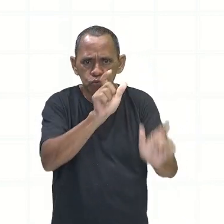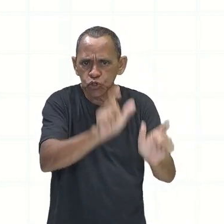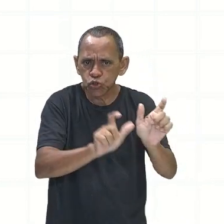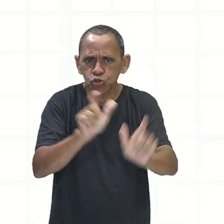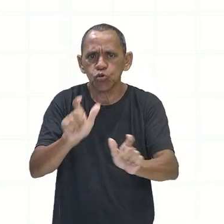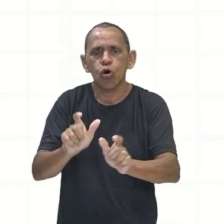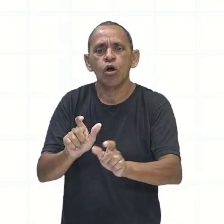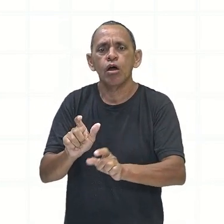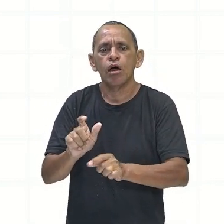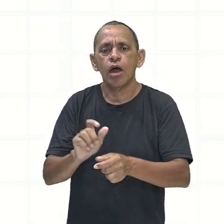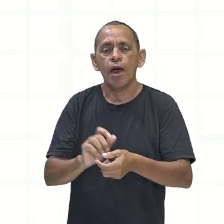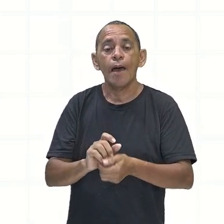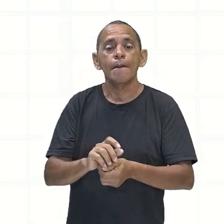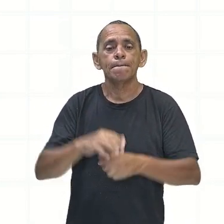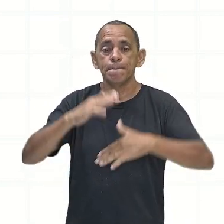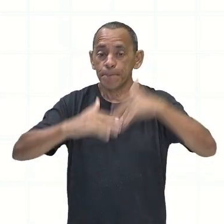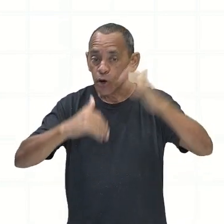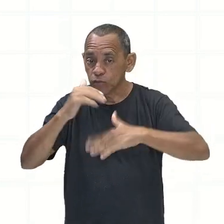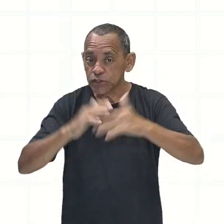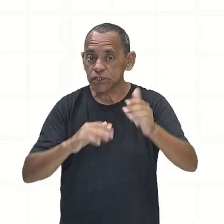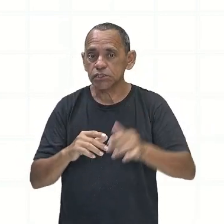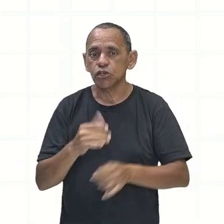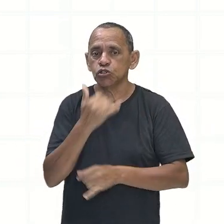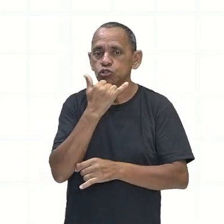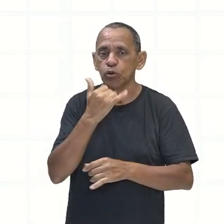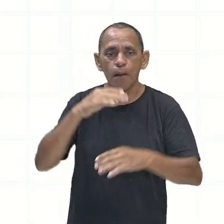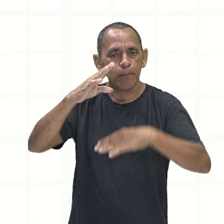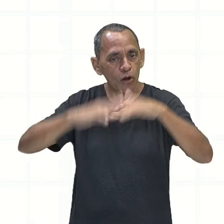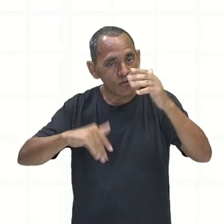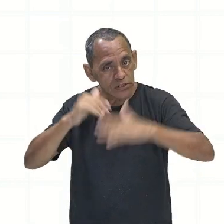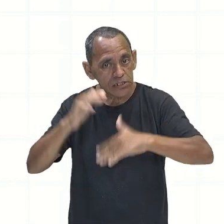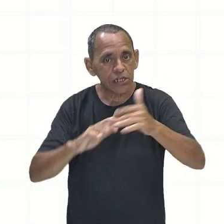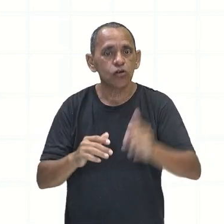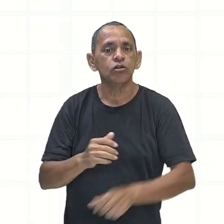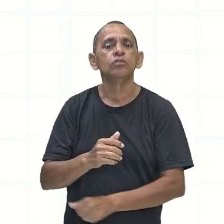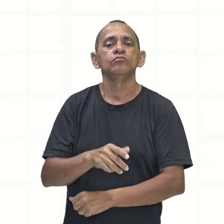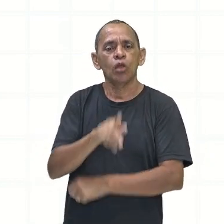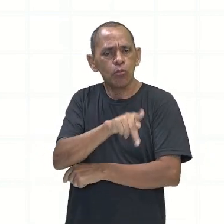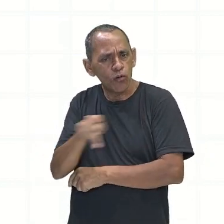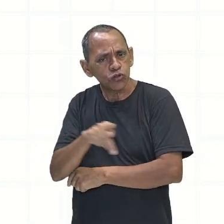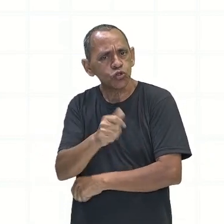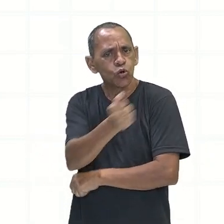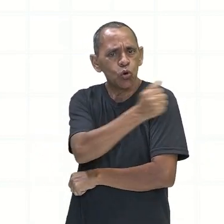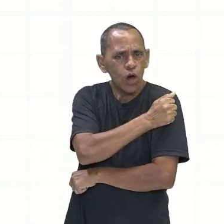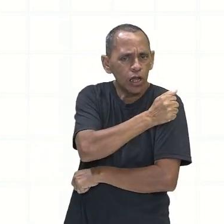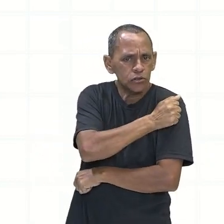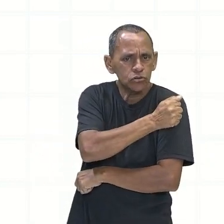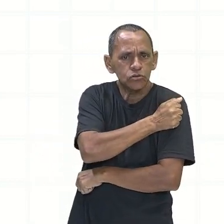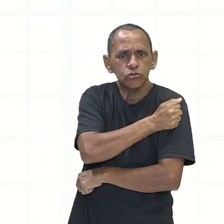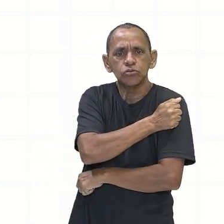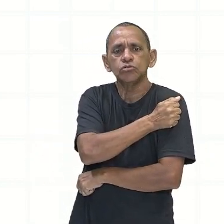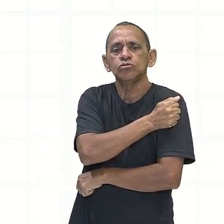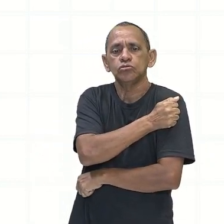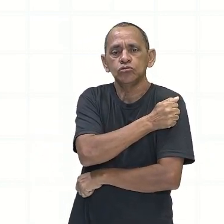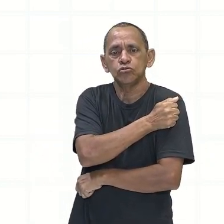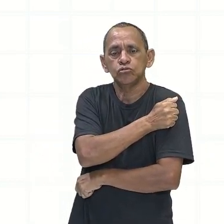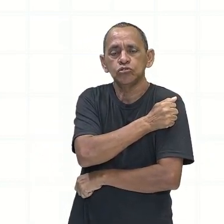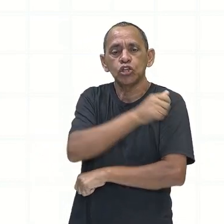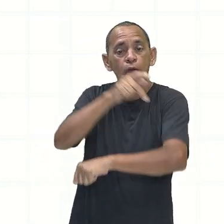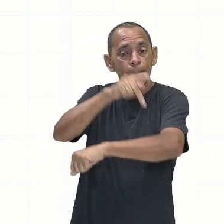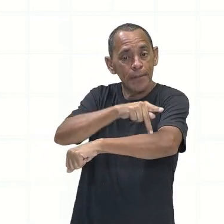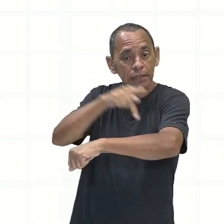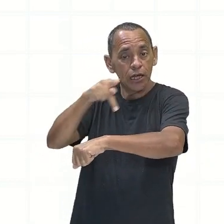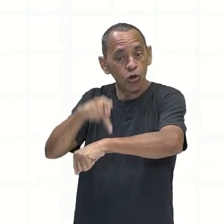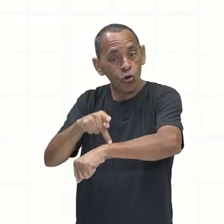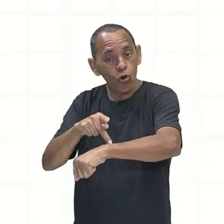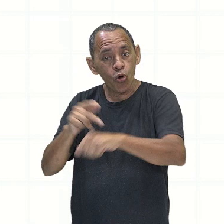a profissão, como professor, como aluno, que é o estudante, né? O pedagogo, que está ali na